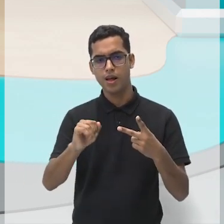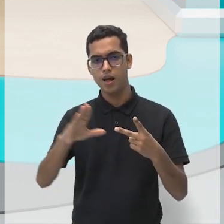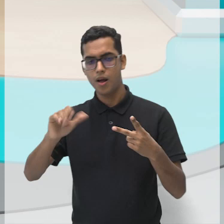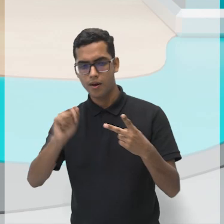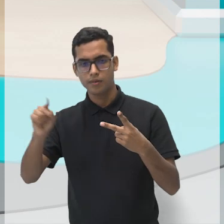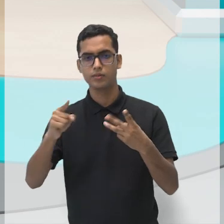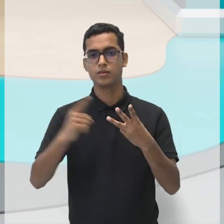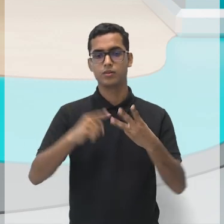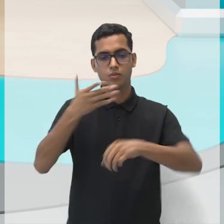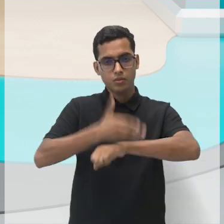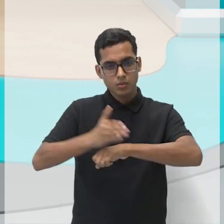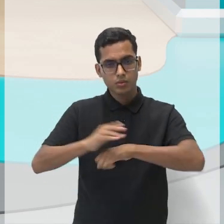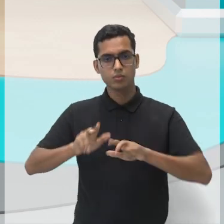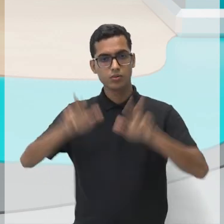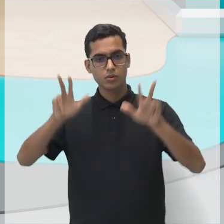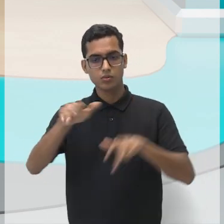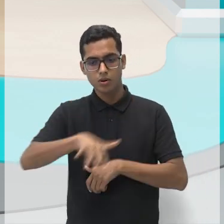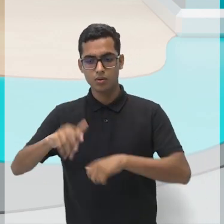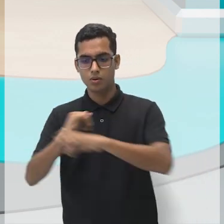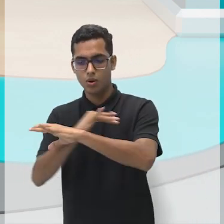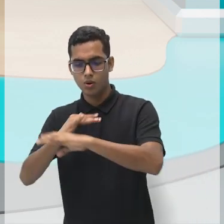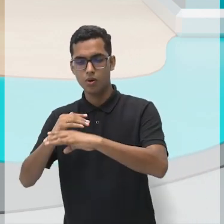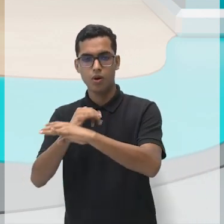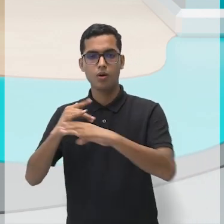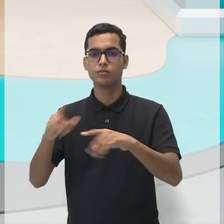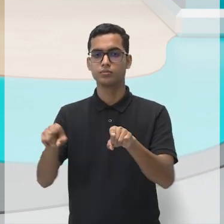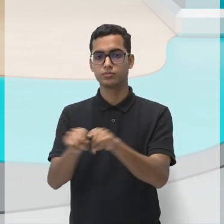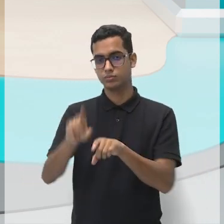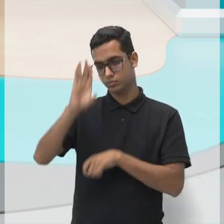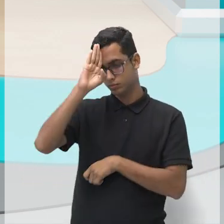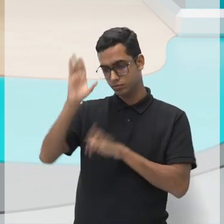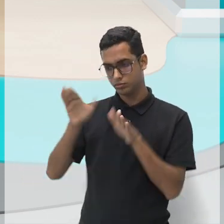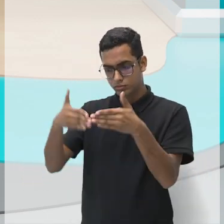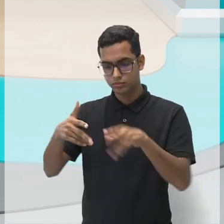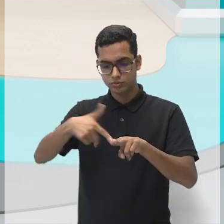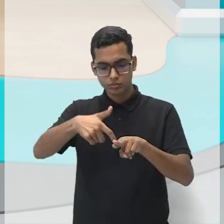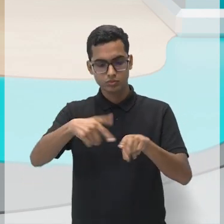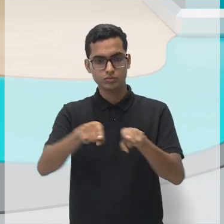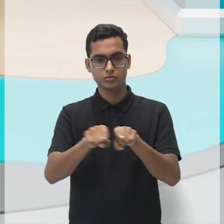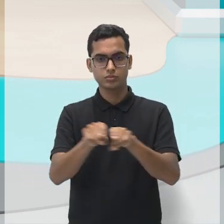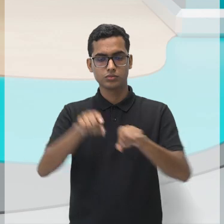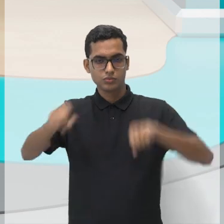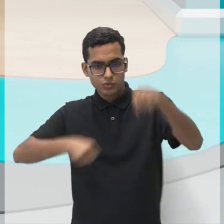as práticas corporais de aventura no meio urbano, especificamente o skate e a